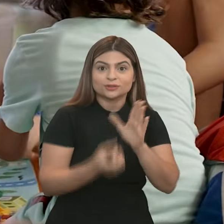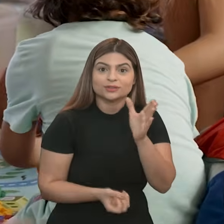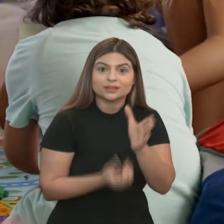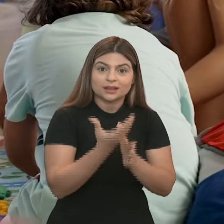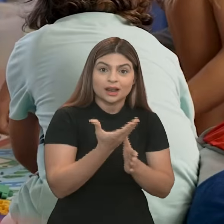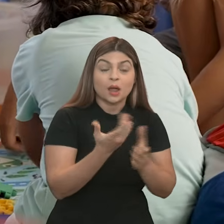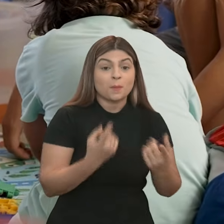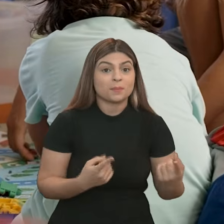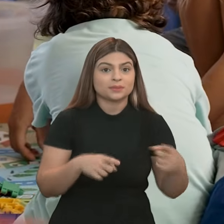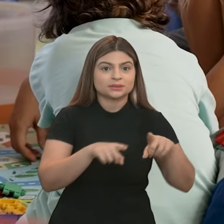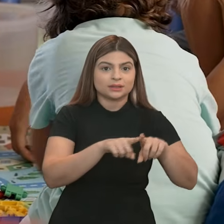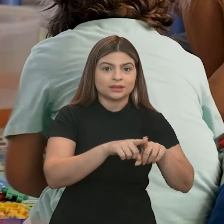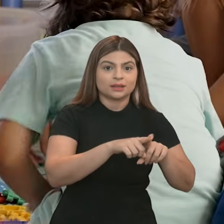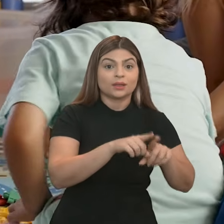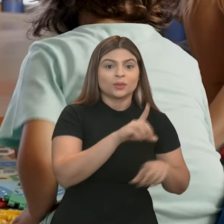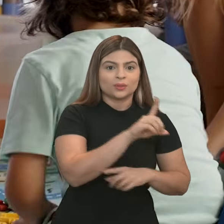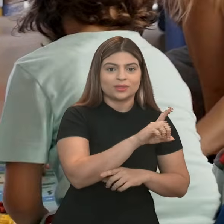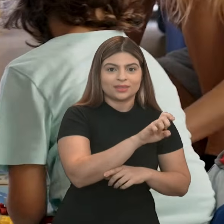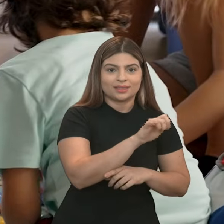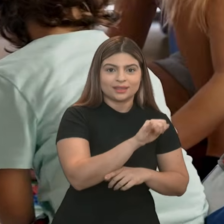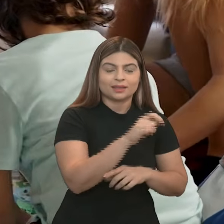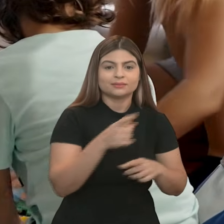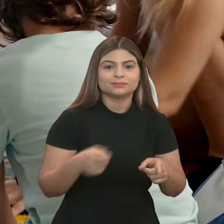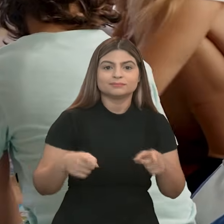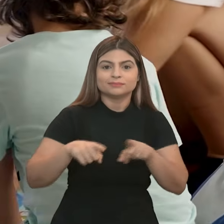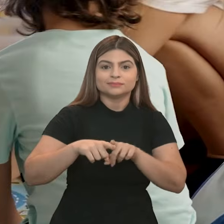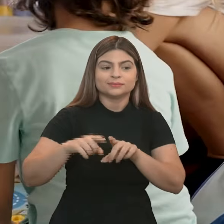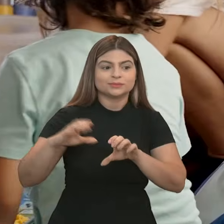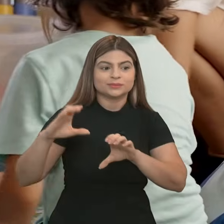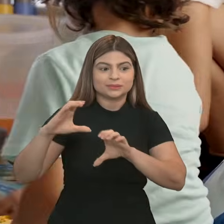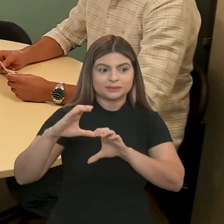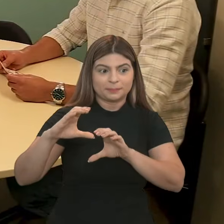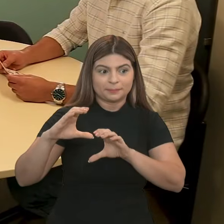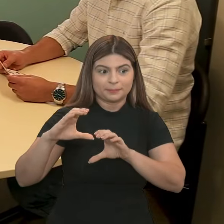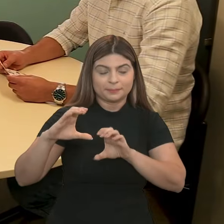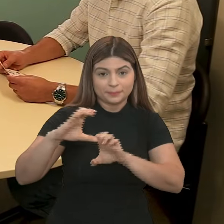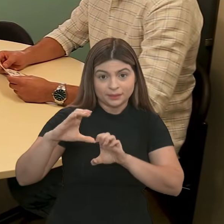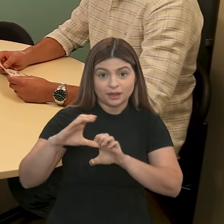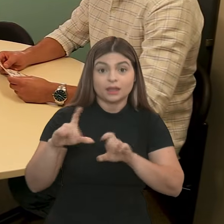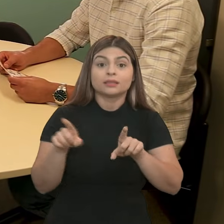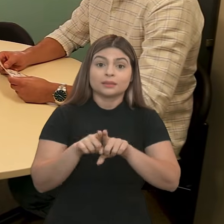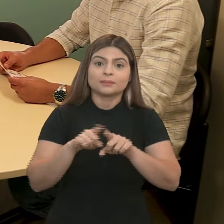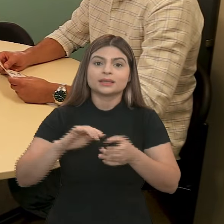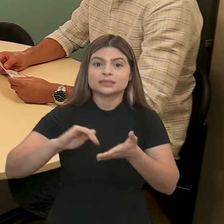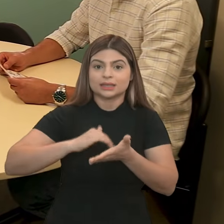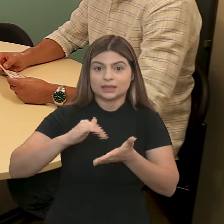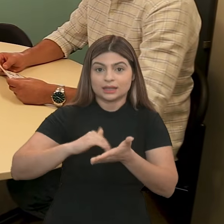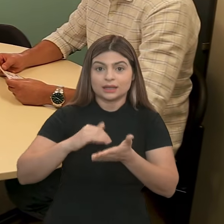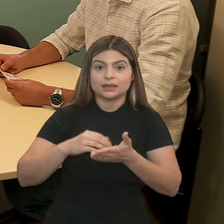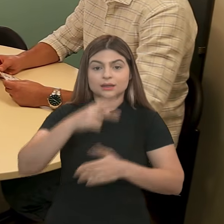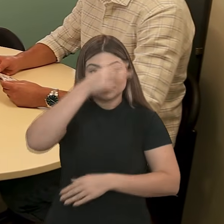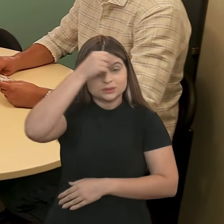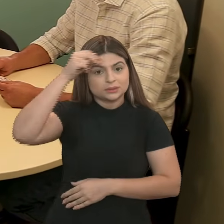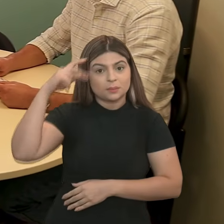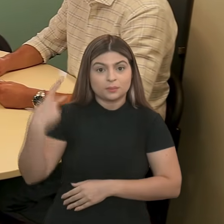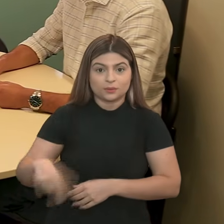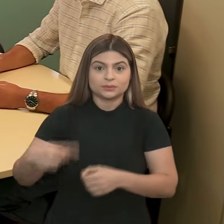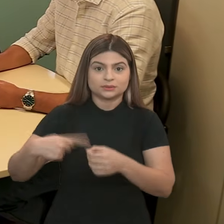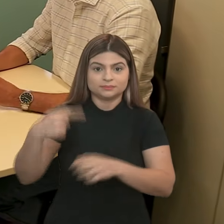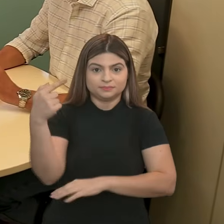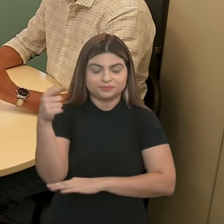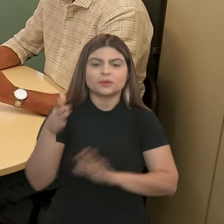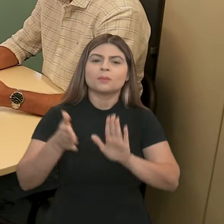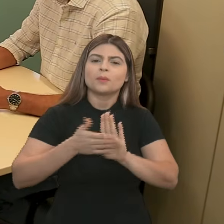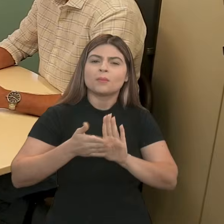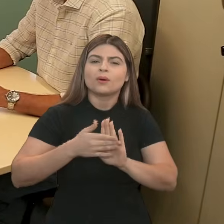entre o Departamento de Educação Infantil da UFG e a Secretaria Municipal de Educação de Goianira. A proposta é realizar